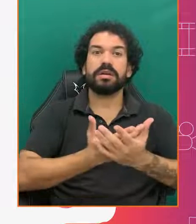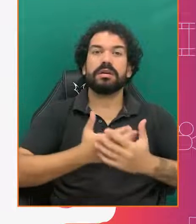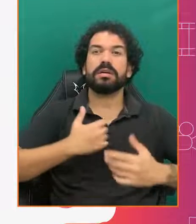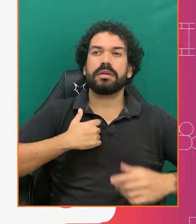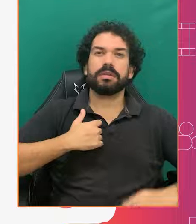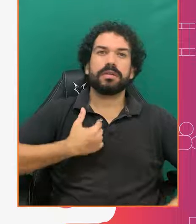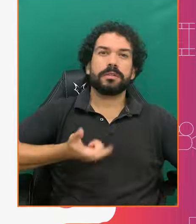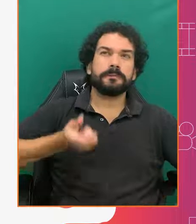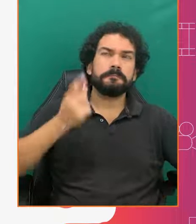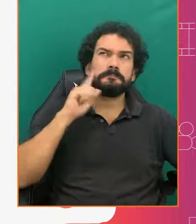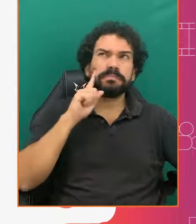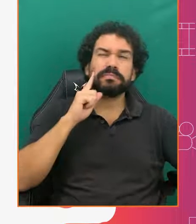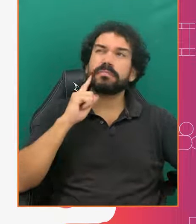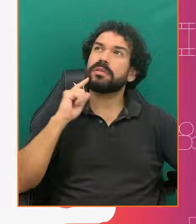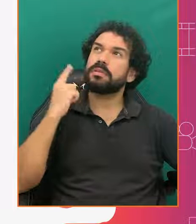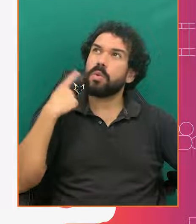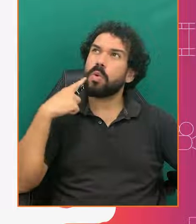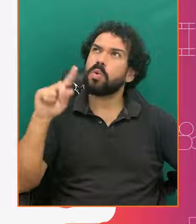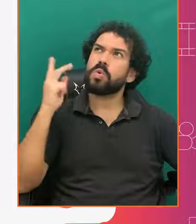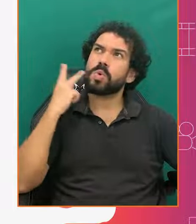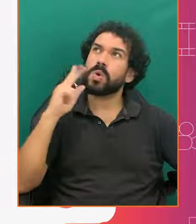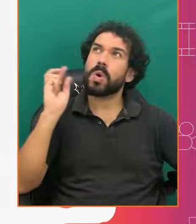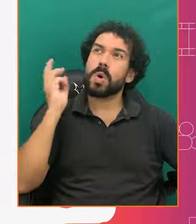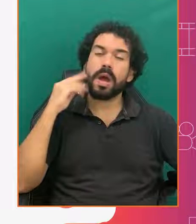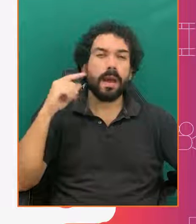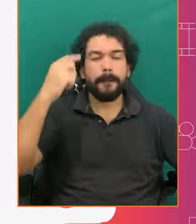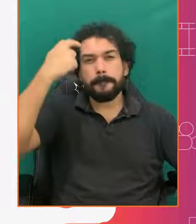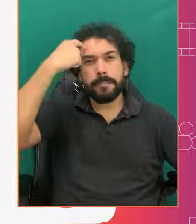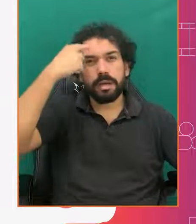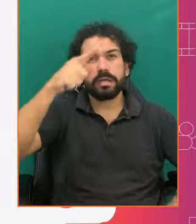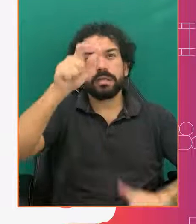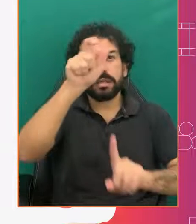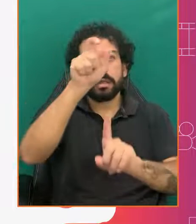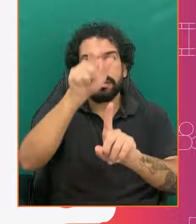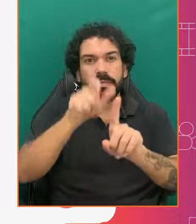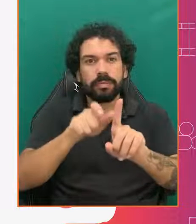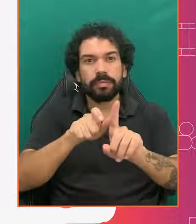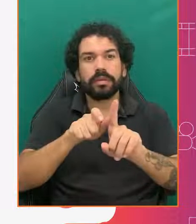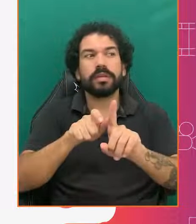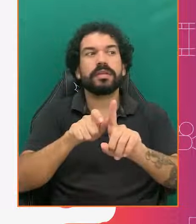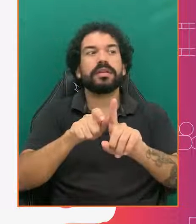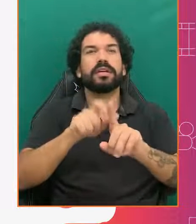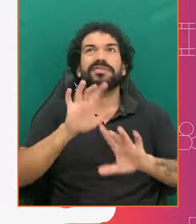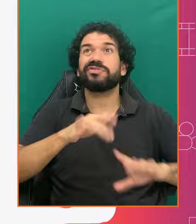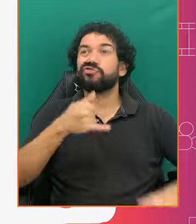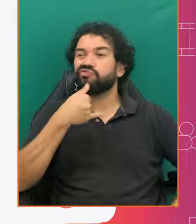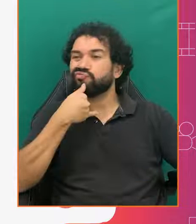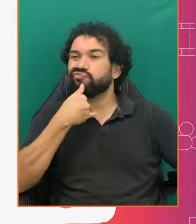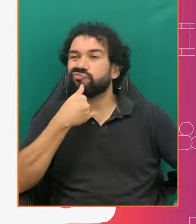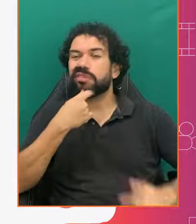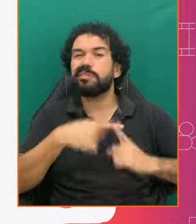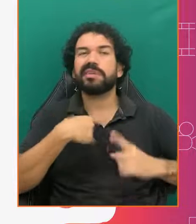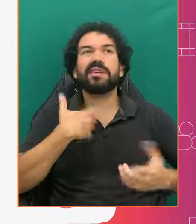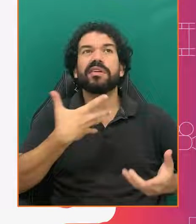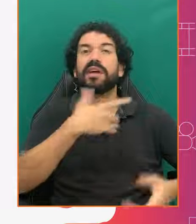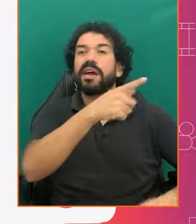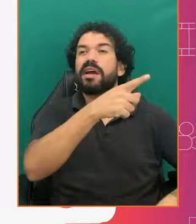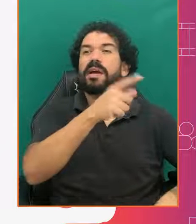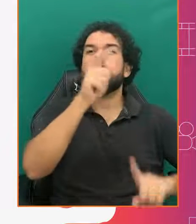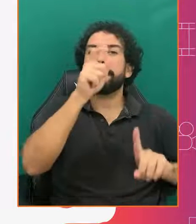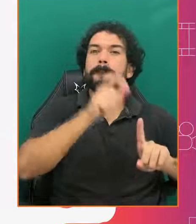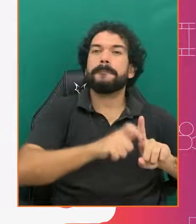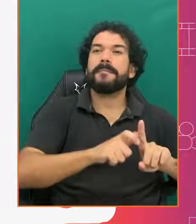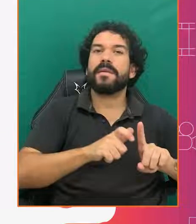passando dias e dias pensando em determinado personagem e fica até triste porque queria que